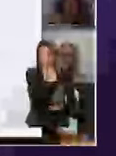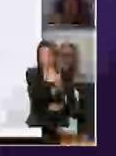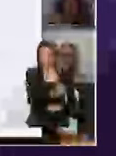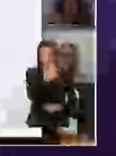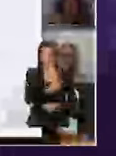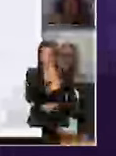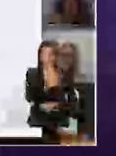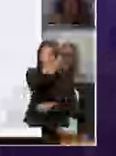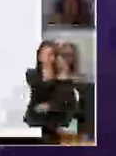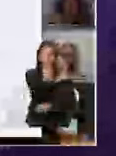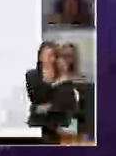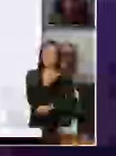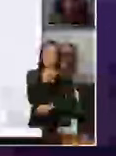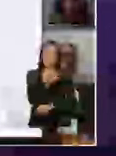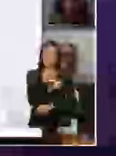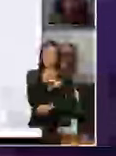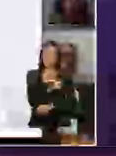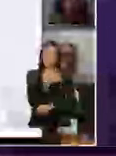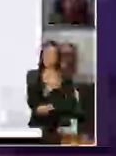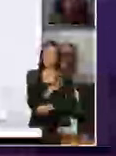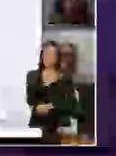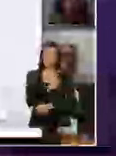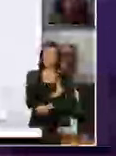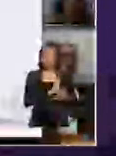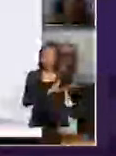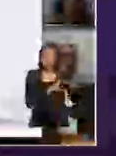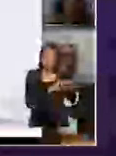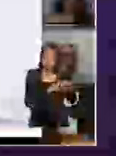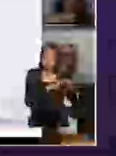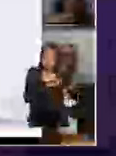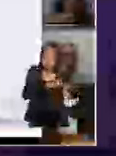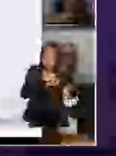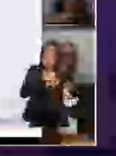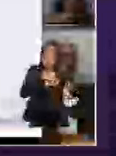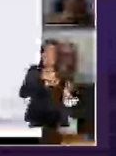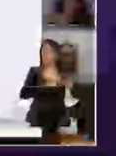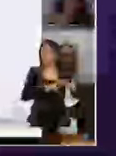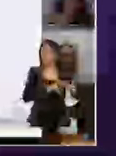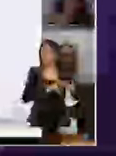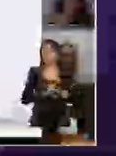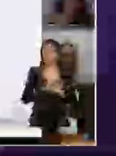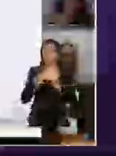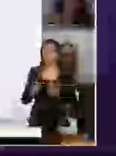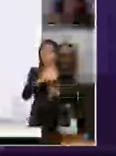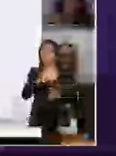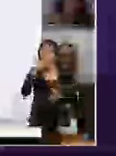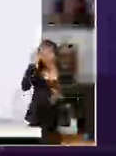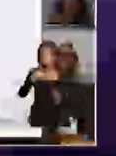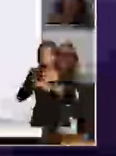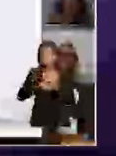segunda dose, com 746 no grupo placebo. É interessante observar que esse estudo analisa o que a gente chama